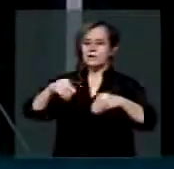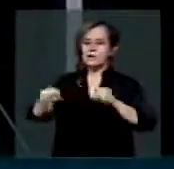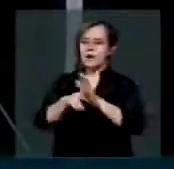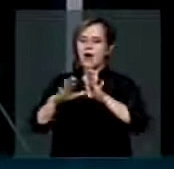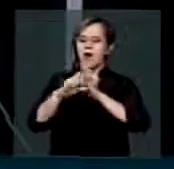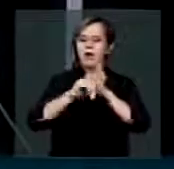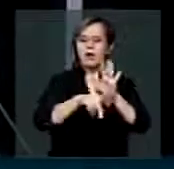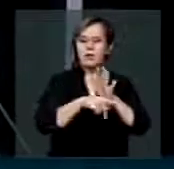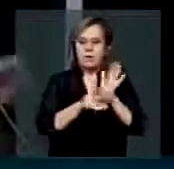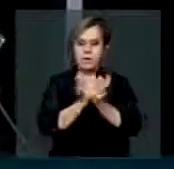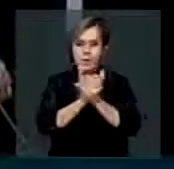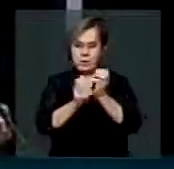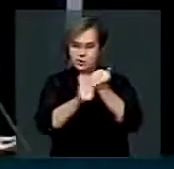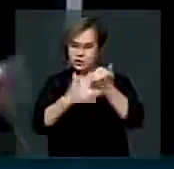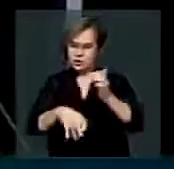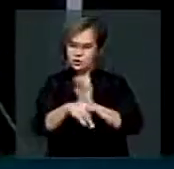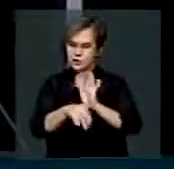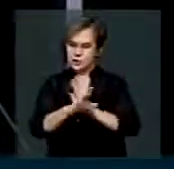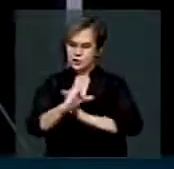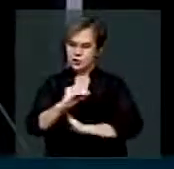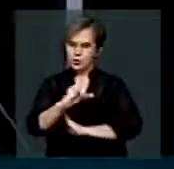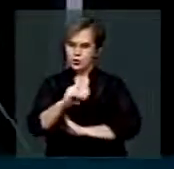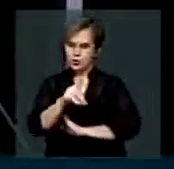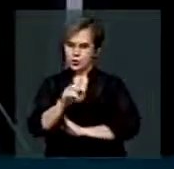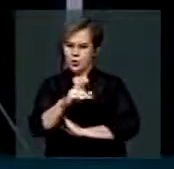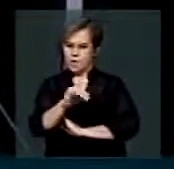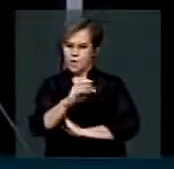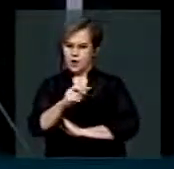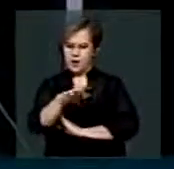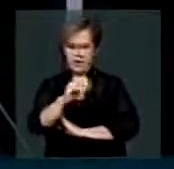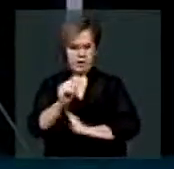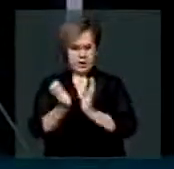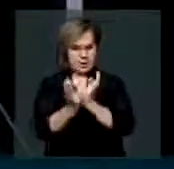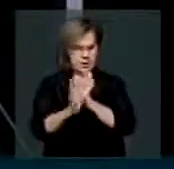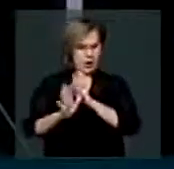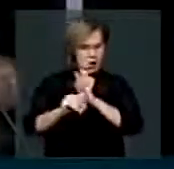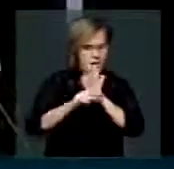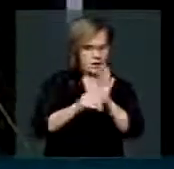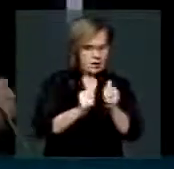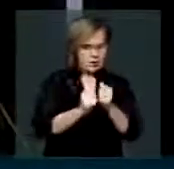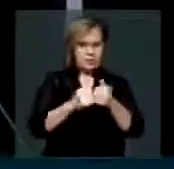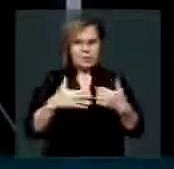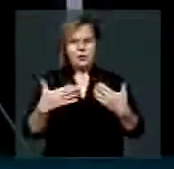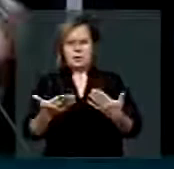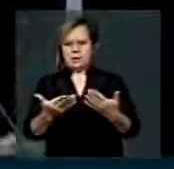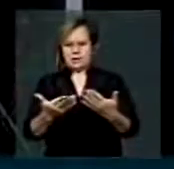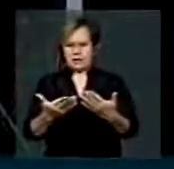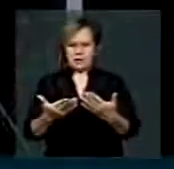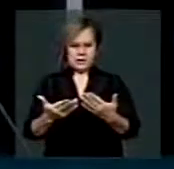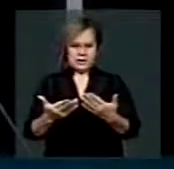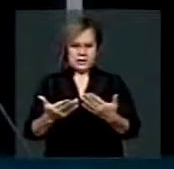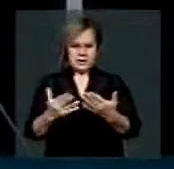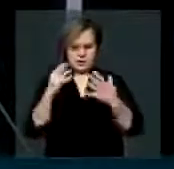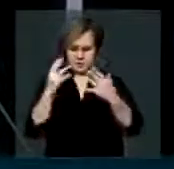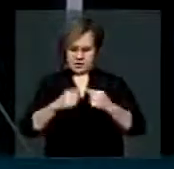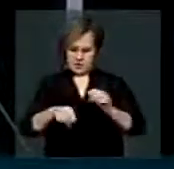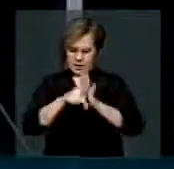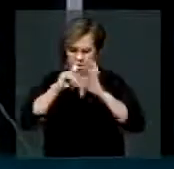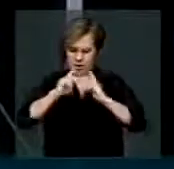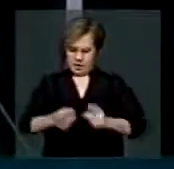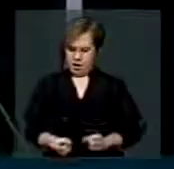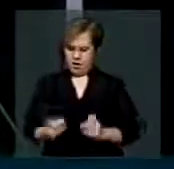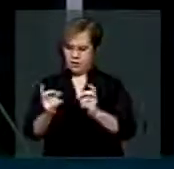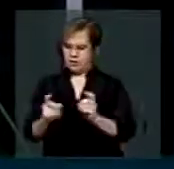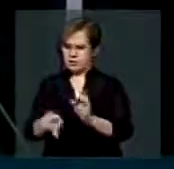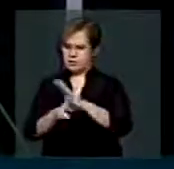da cooperativa, diretores desonestos, corruptos, que se venderam para as empresas, deixando